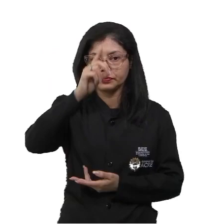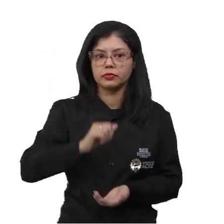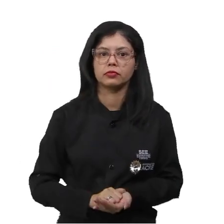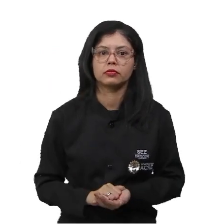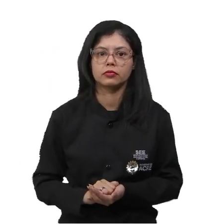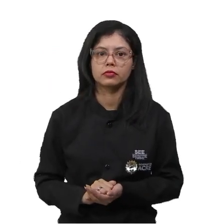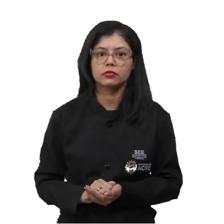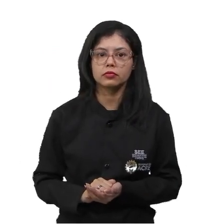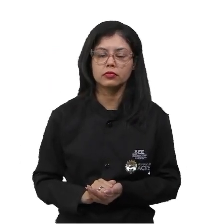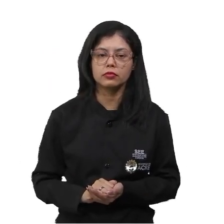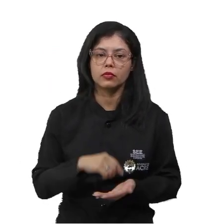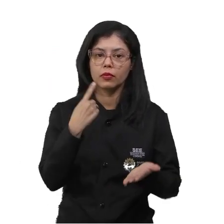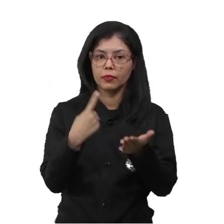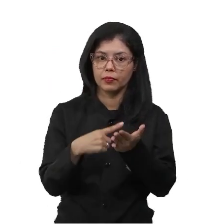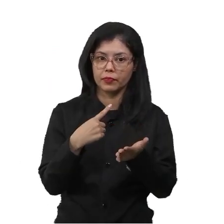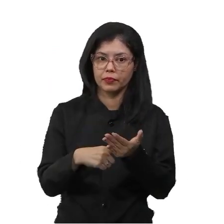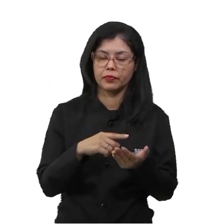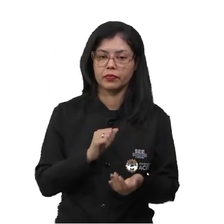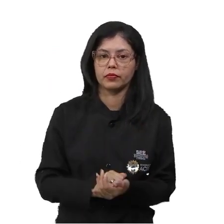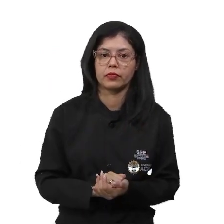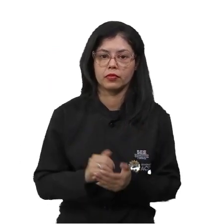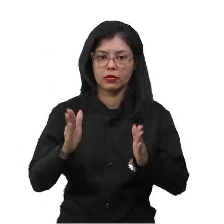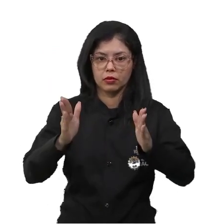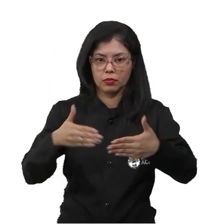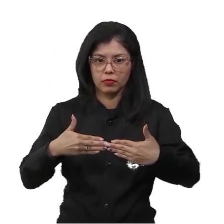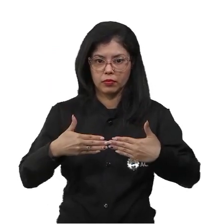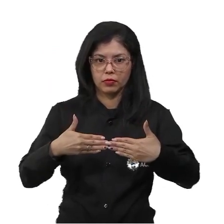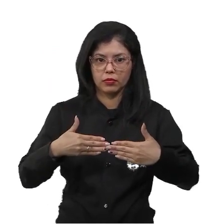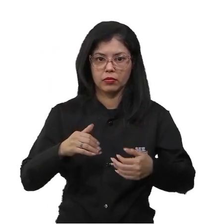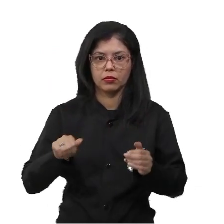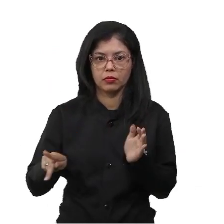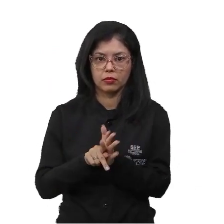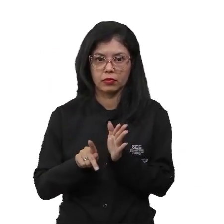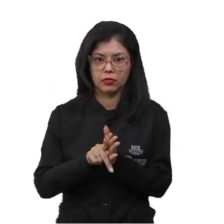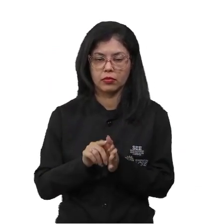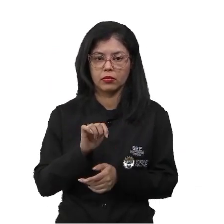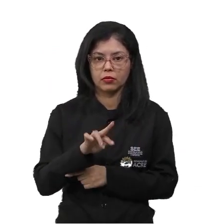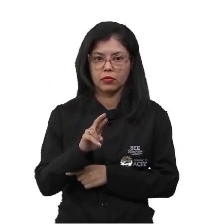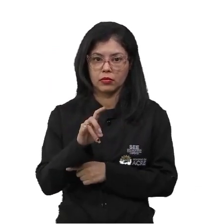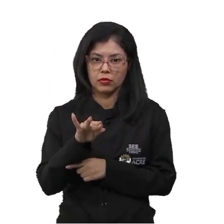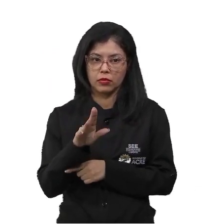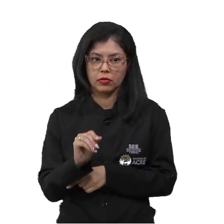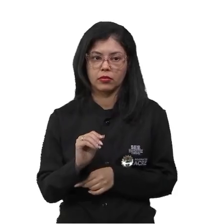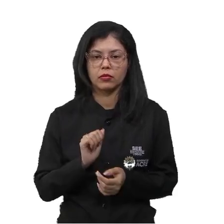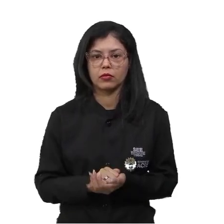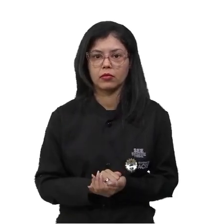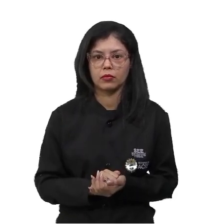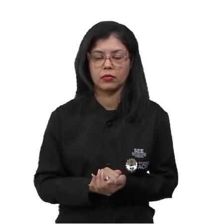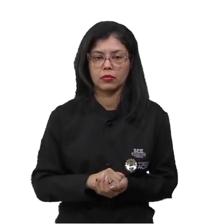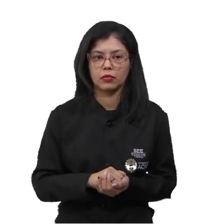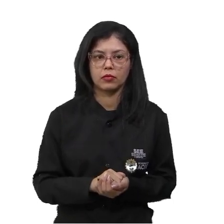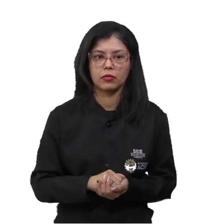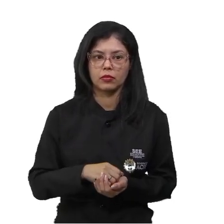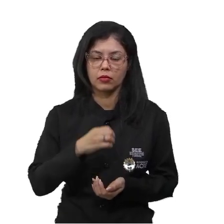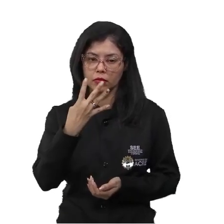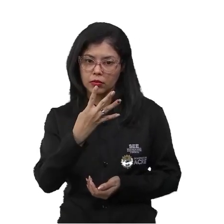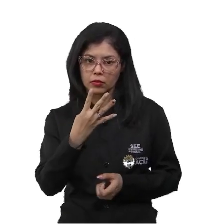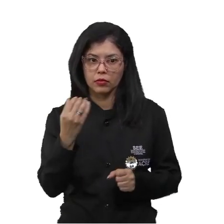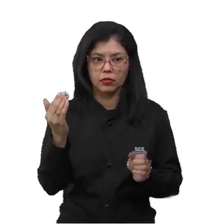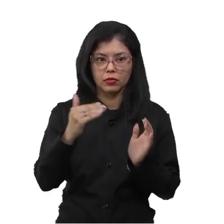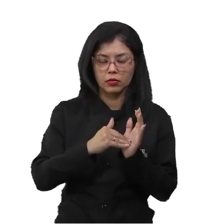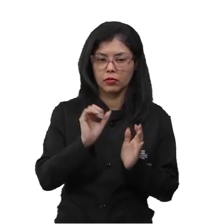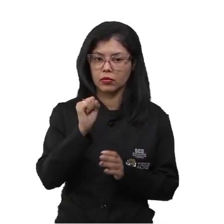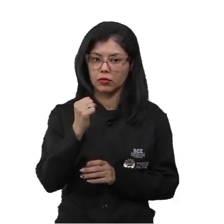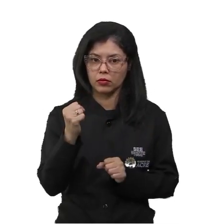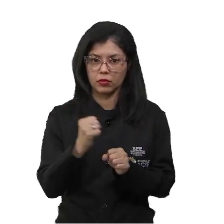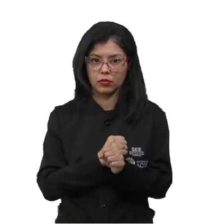adultos, condenados e cumprindo regime fechado e majoritariamente com penas de 4